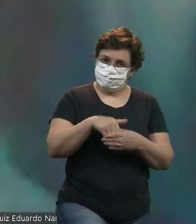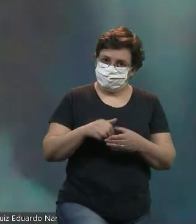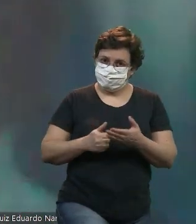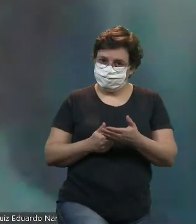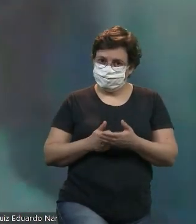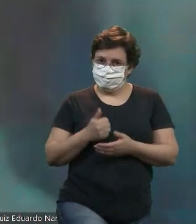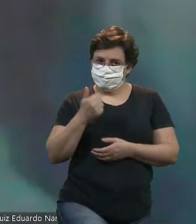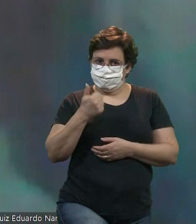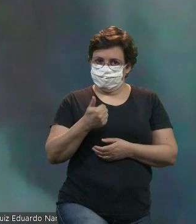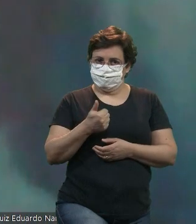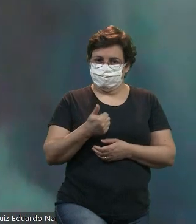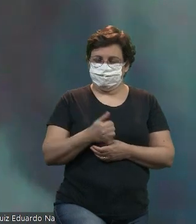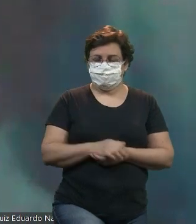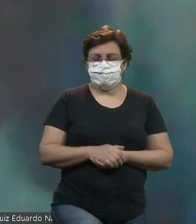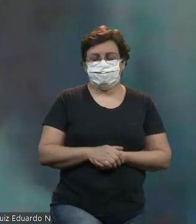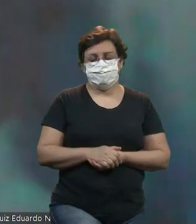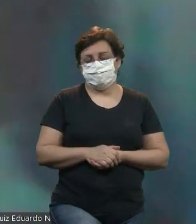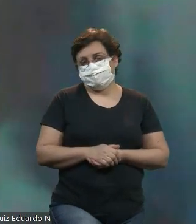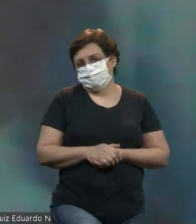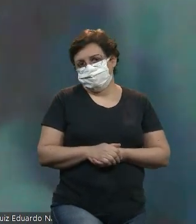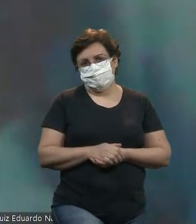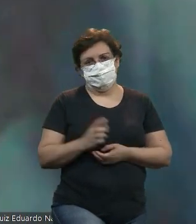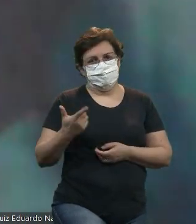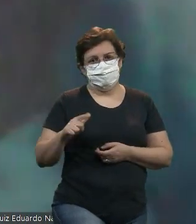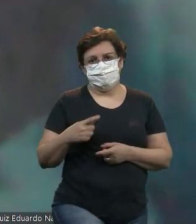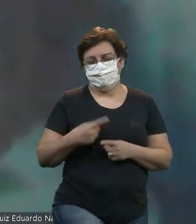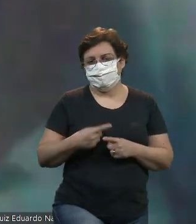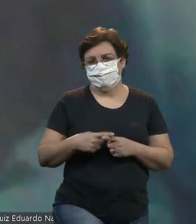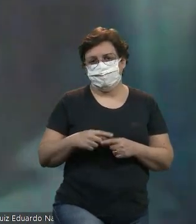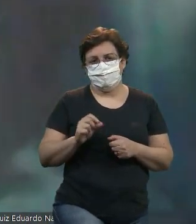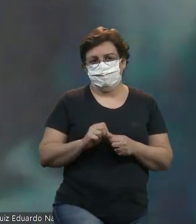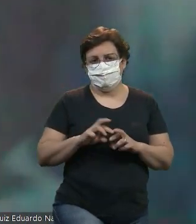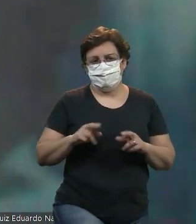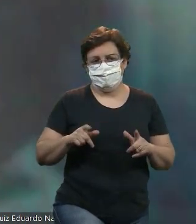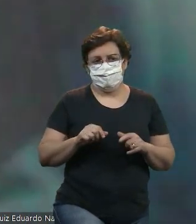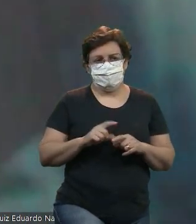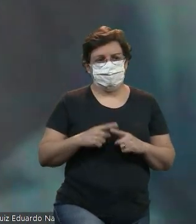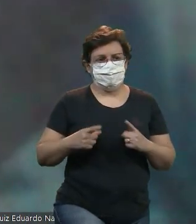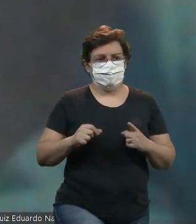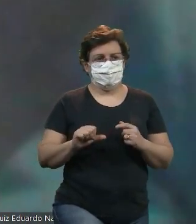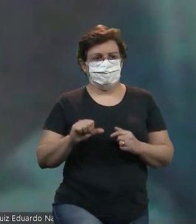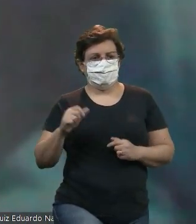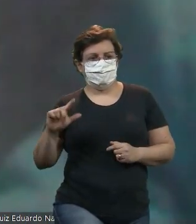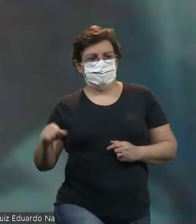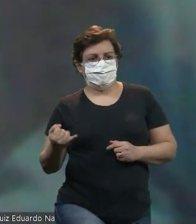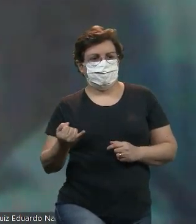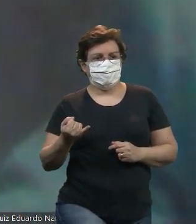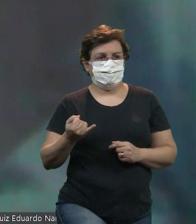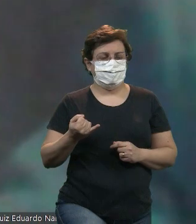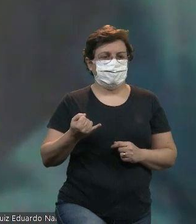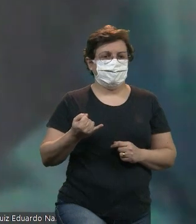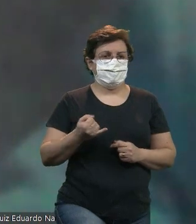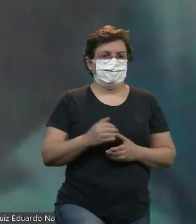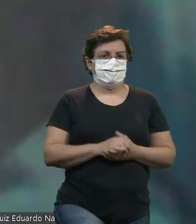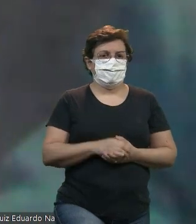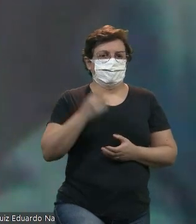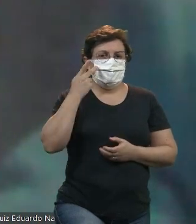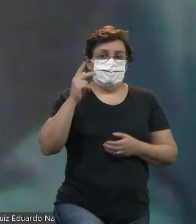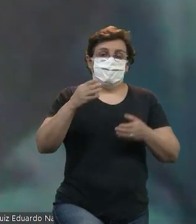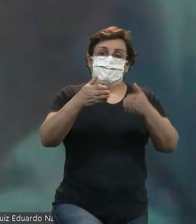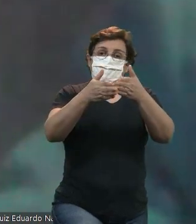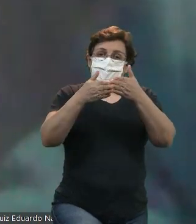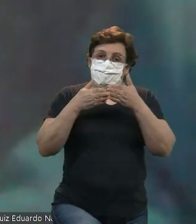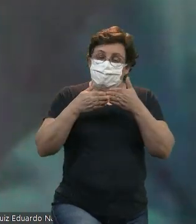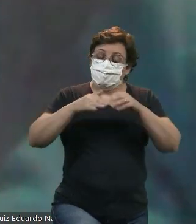favorável, não vejo razão para fazer de forma diferente. Mas aproveito a oportunidade para pedir